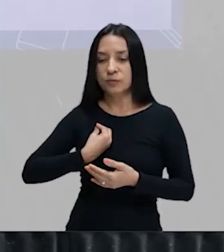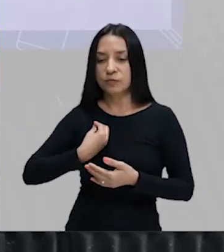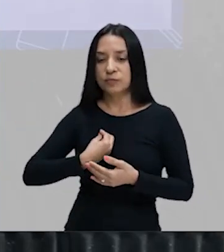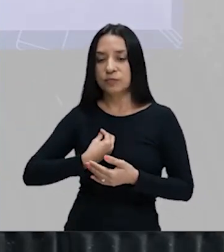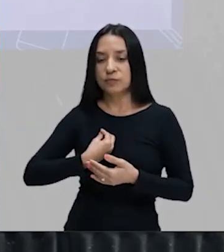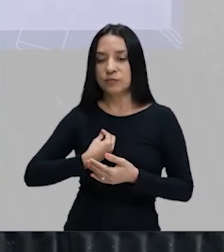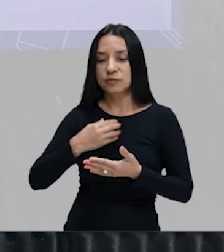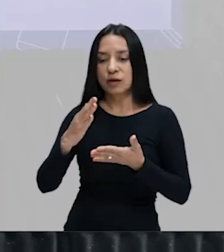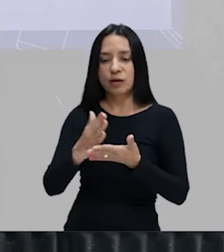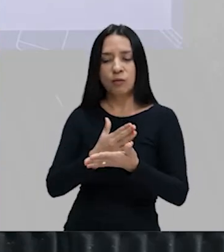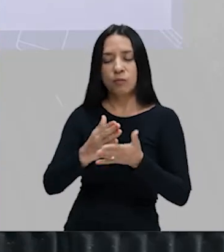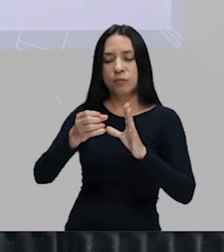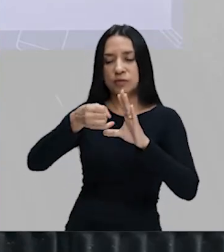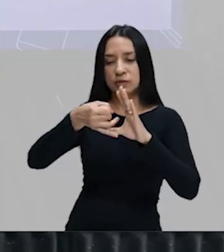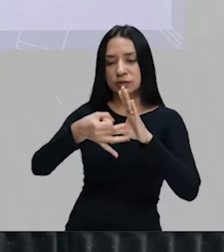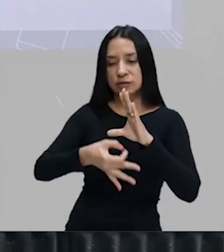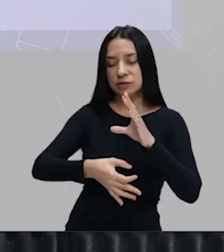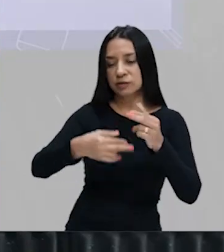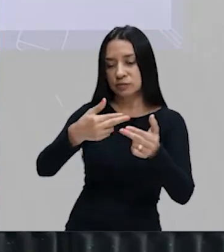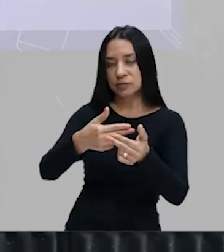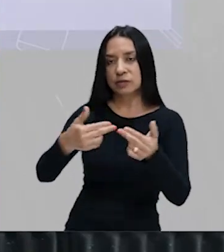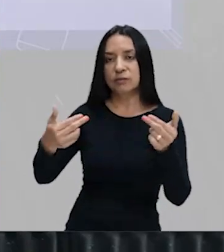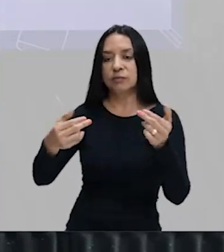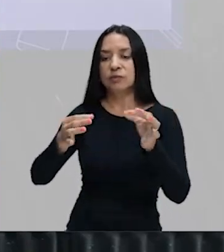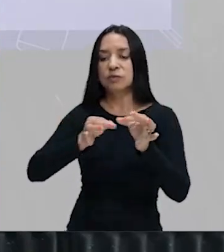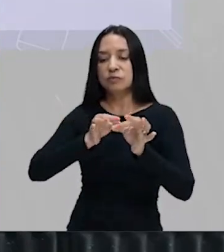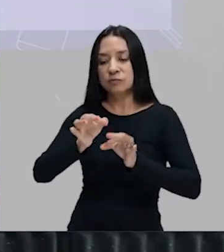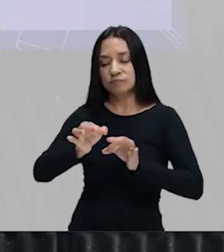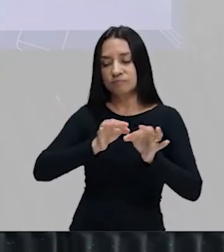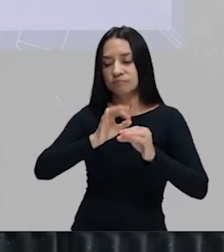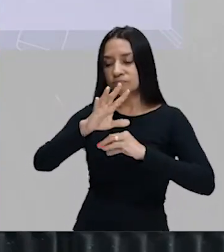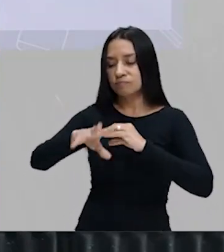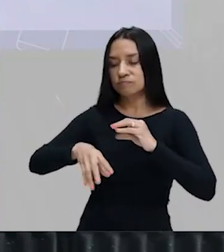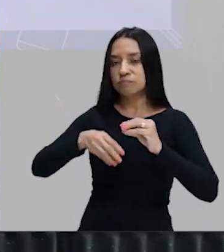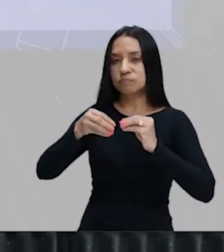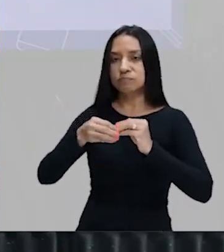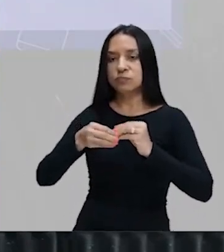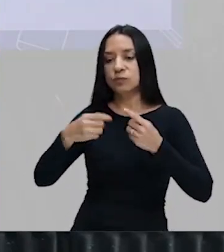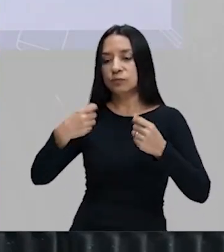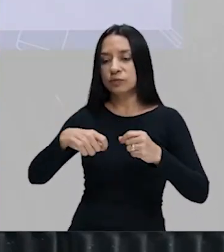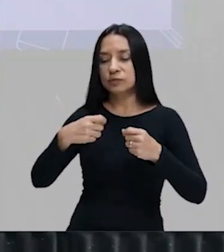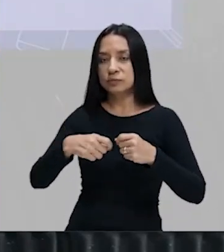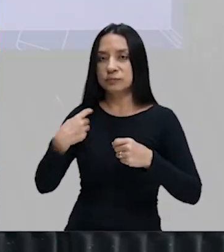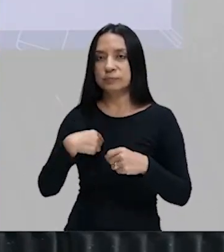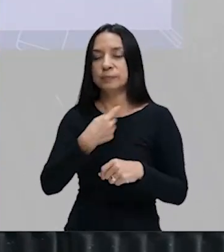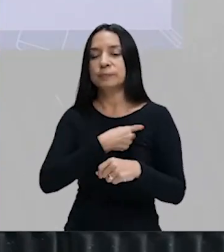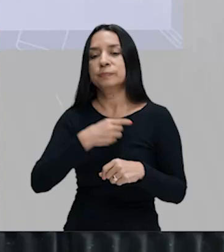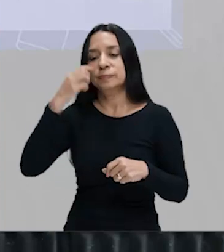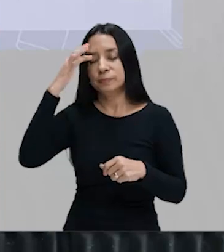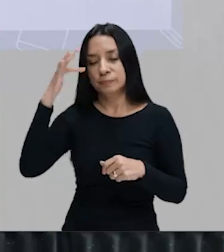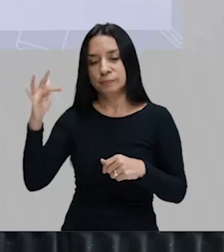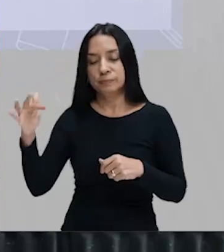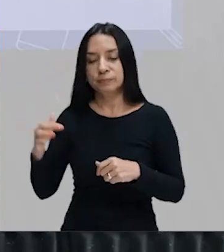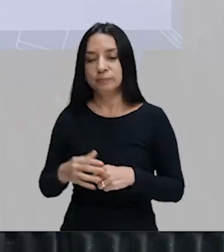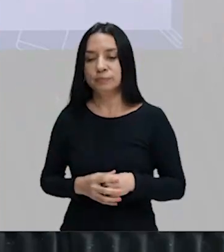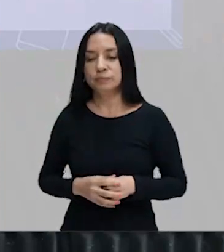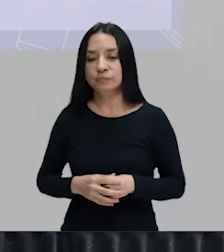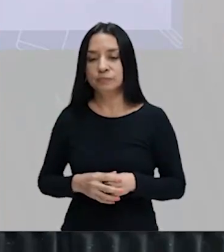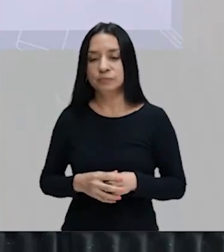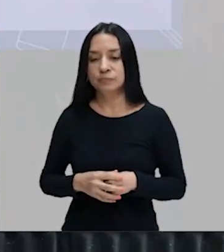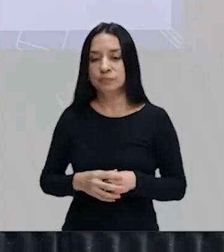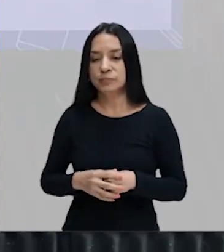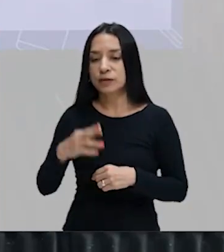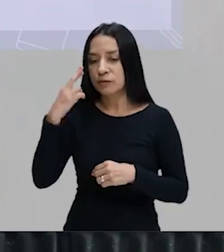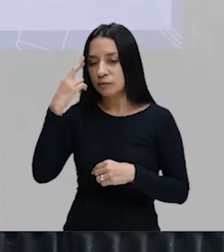nuances deles, né? Alguns elementos que vão formando, que vão necessitando da nossa reflexão, da nossa crítica, da radicalidade,